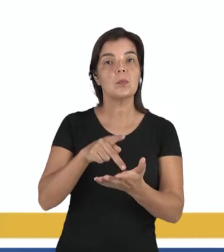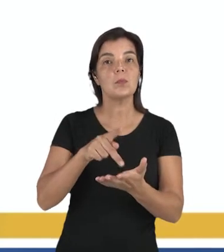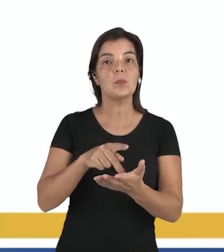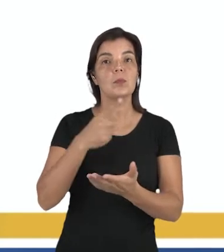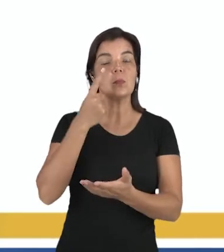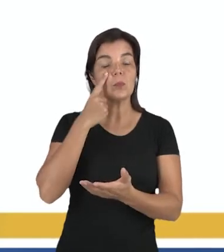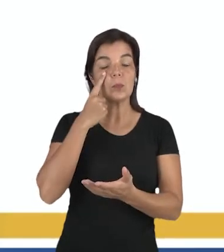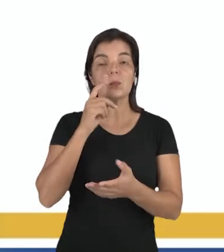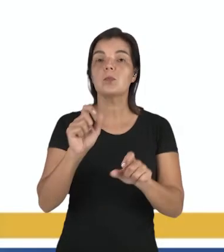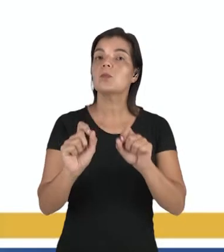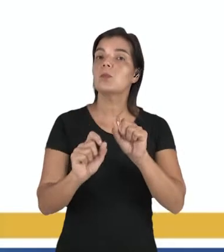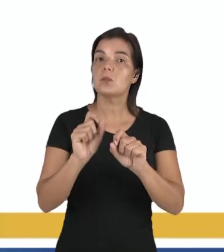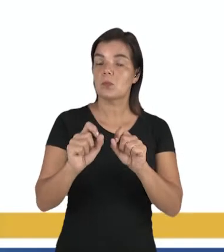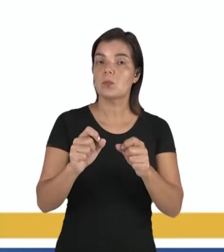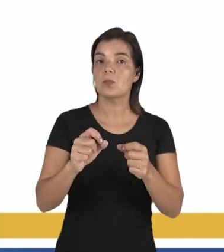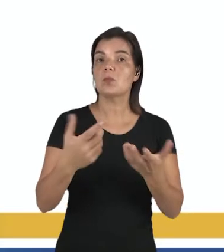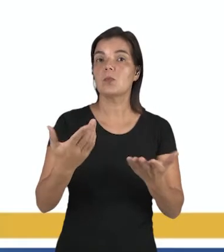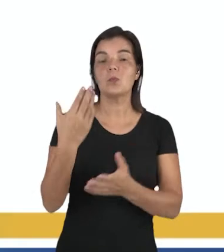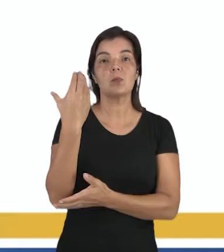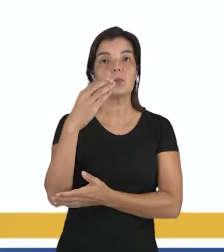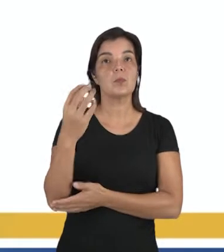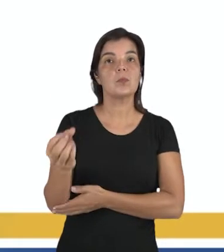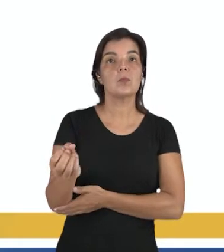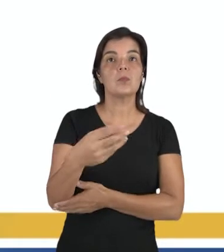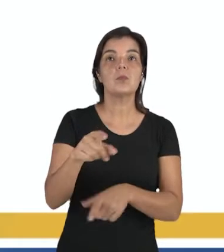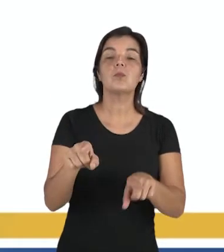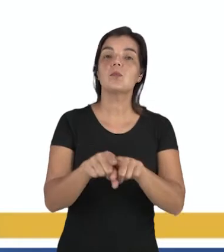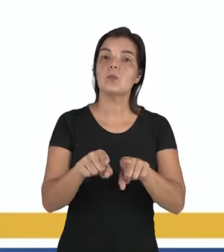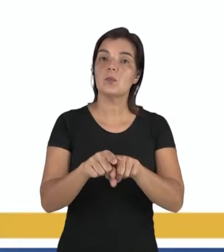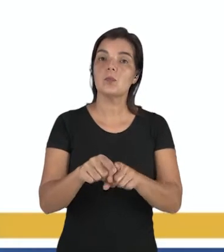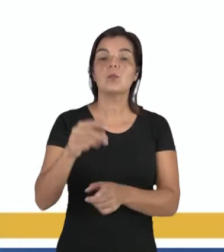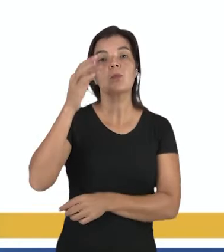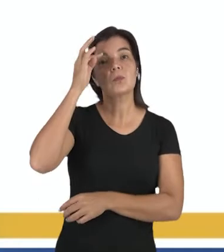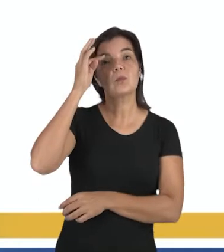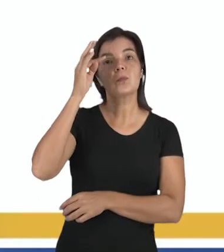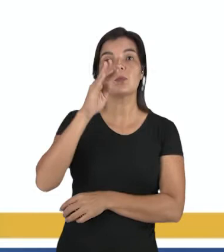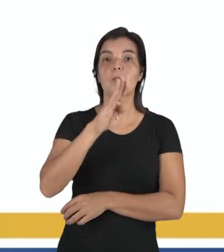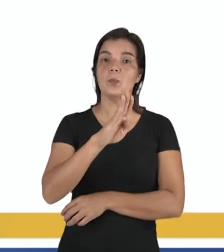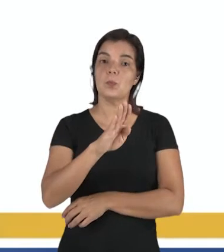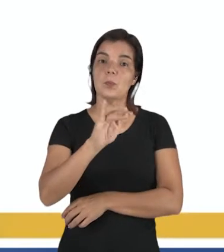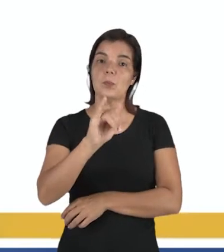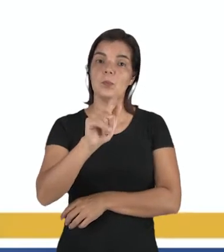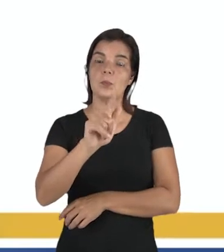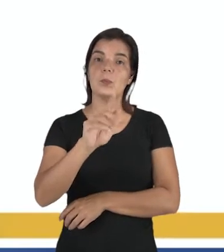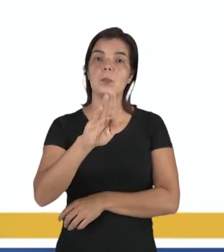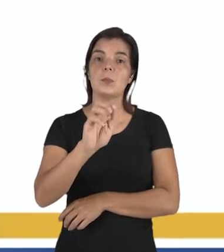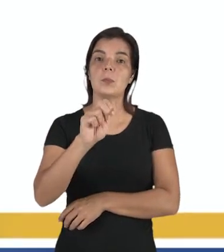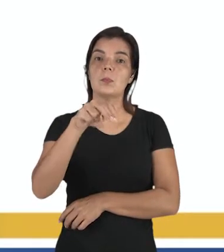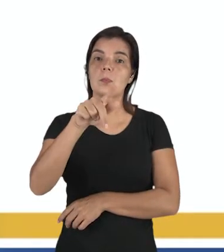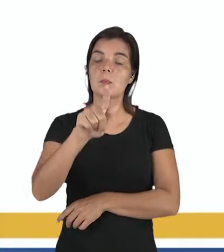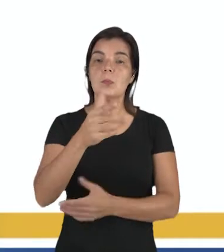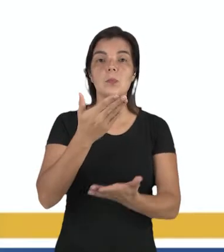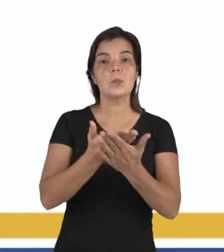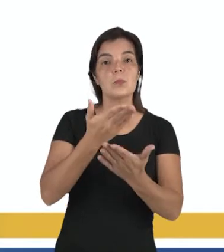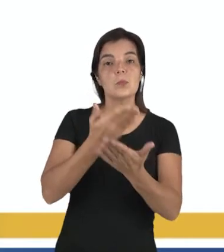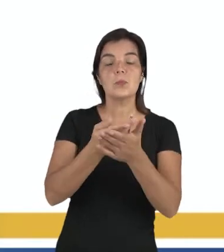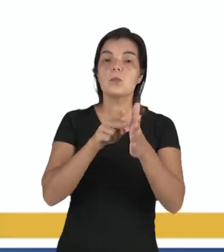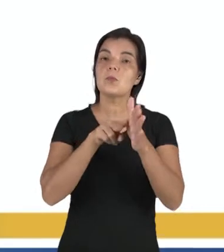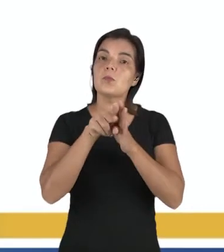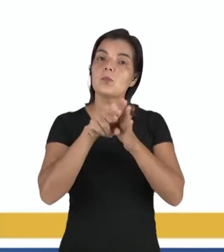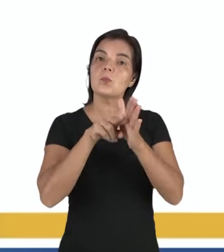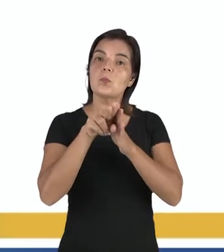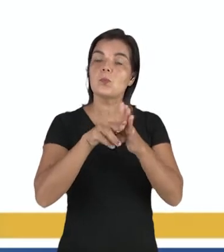na história da criação, de acordo com a ciência moderna, temos a teoria do Big Bang, que vocês estudam em